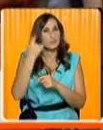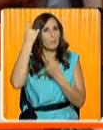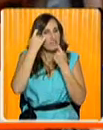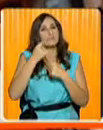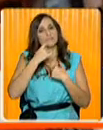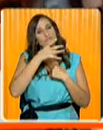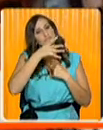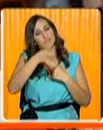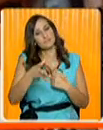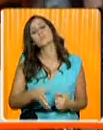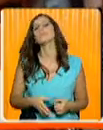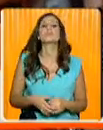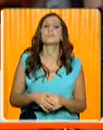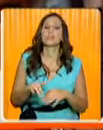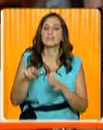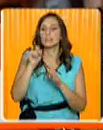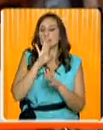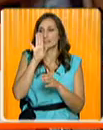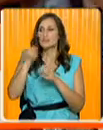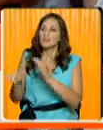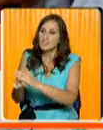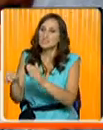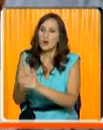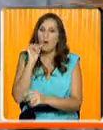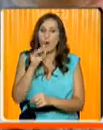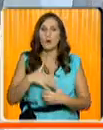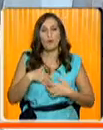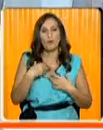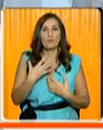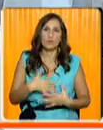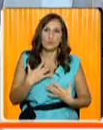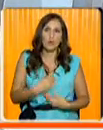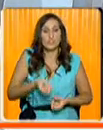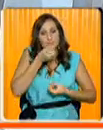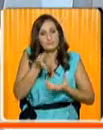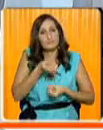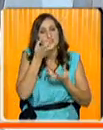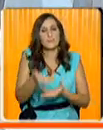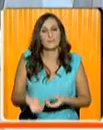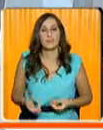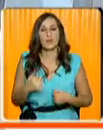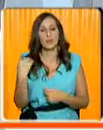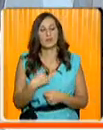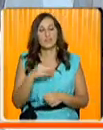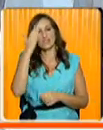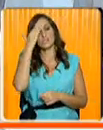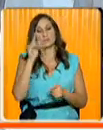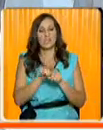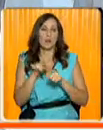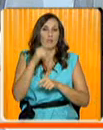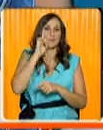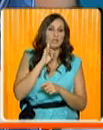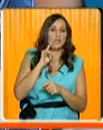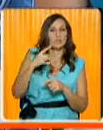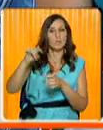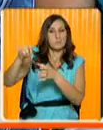depois insistem um bocadinho, eles gostam depois também de abafar. Às vezes. Sim, mas normalmente eles dizem o que pensam. Nós é que achamos que eles são como nós, que